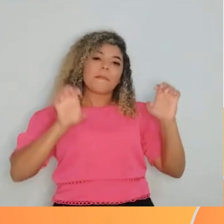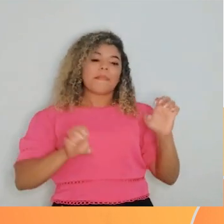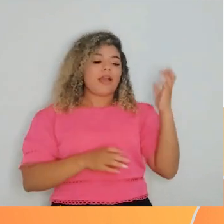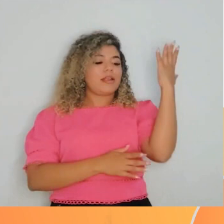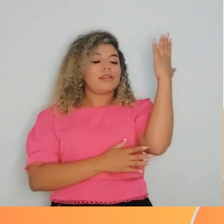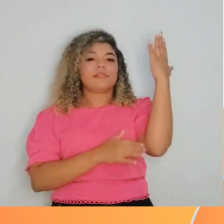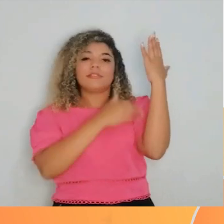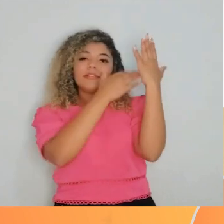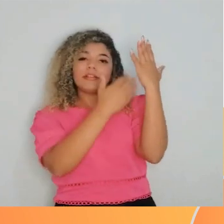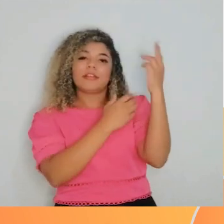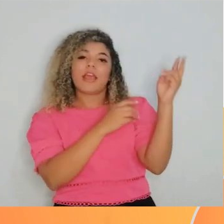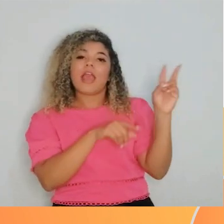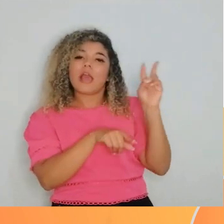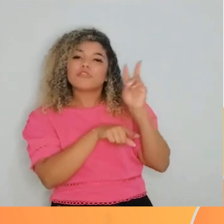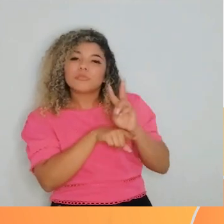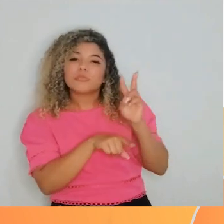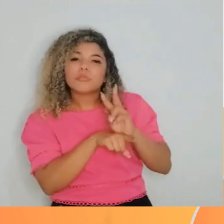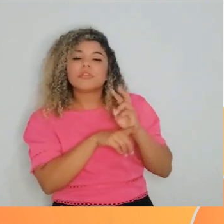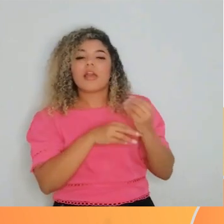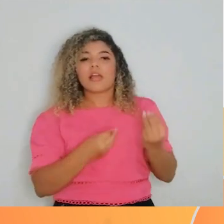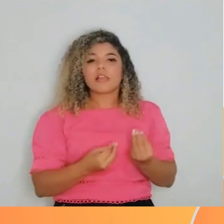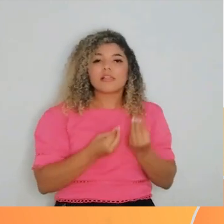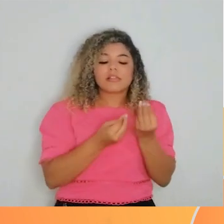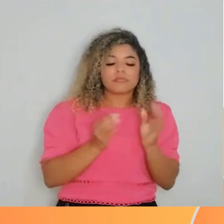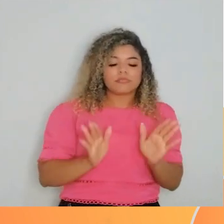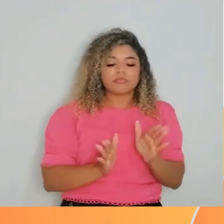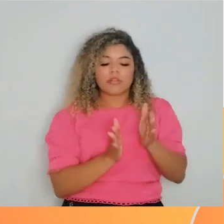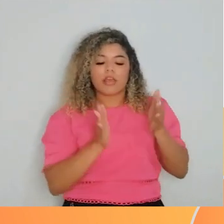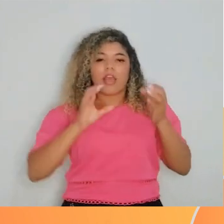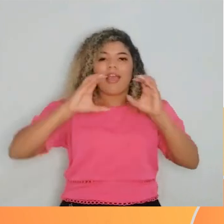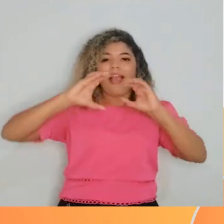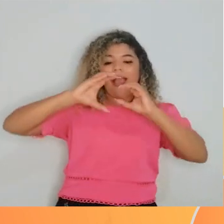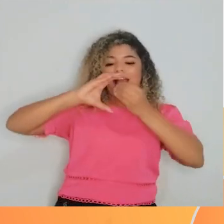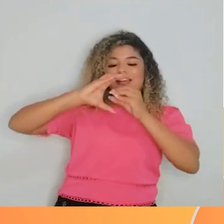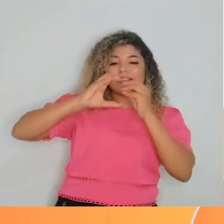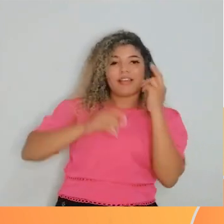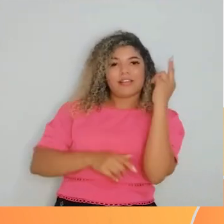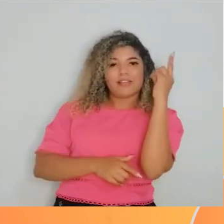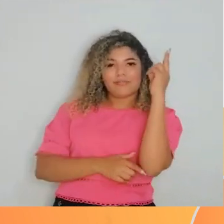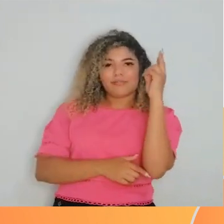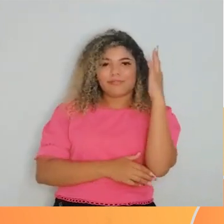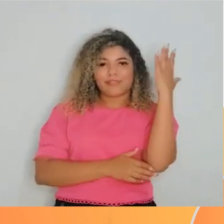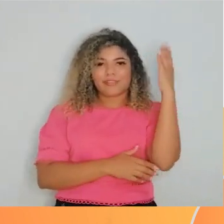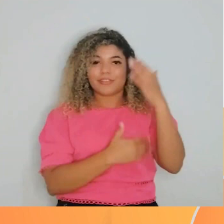parede. A parede, ela protege, ela dá forma e estrutura à célula vegetal.